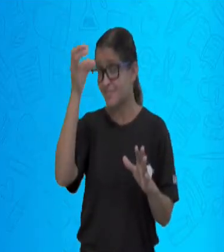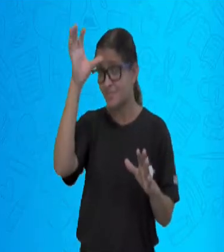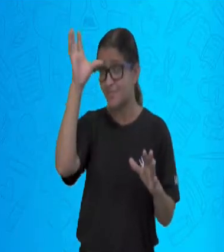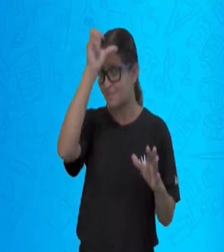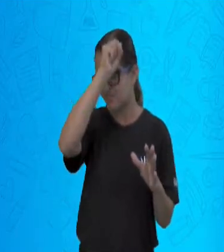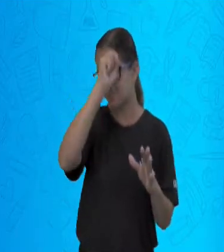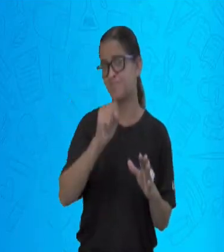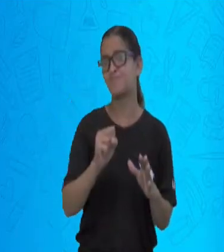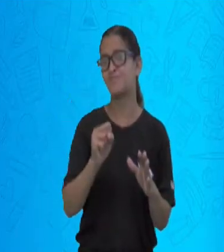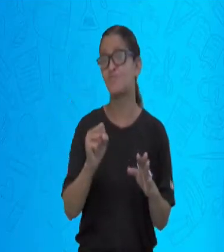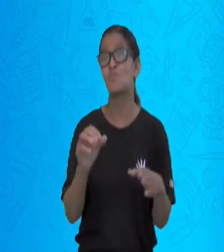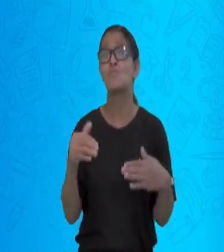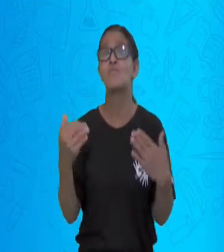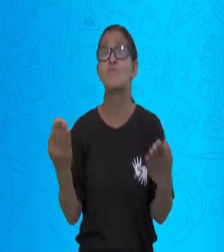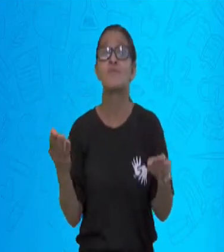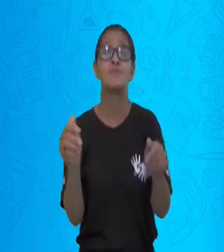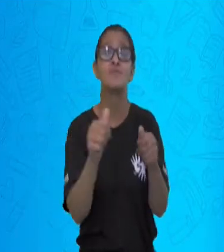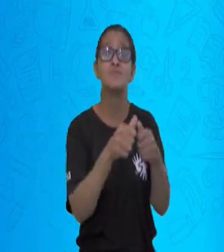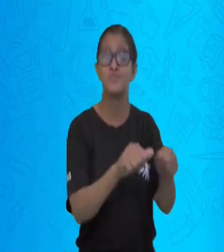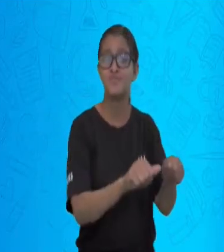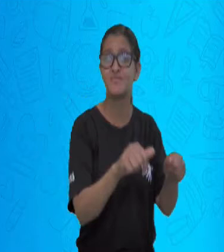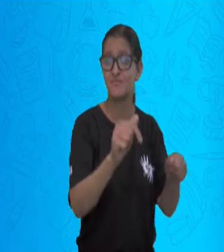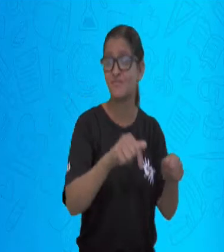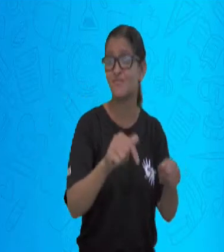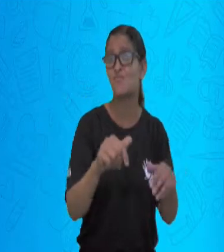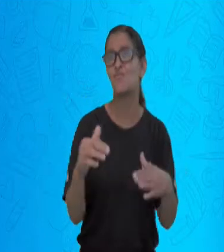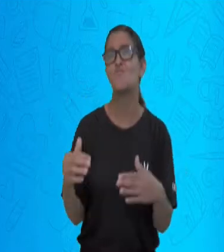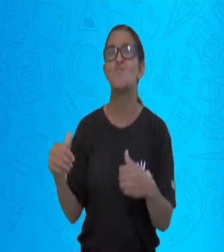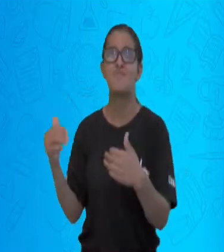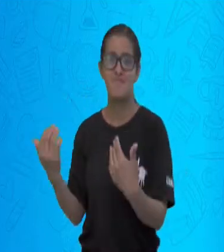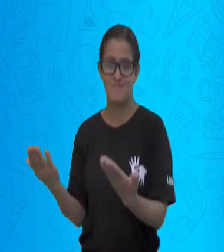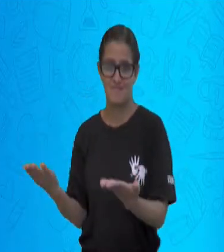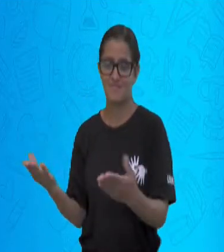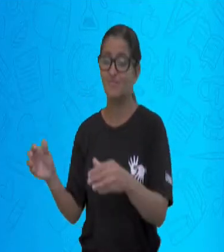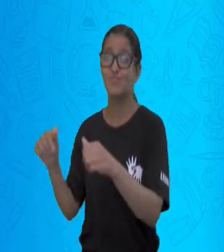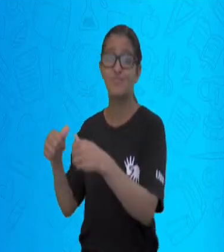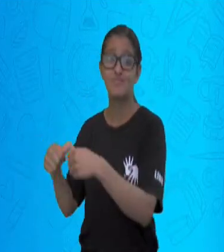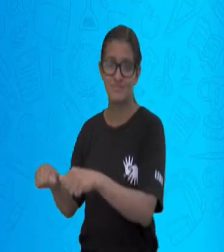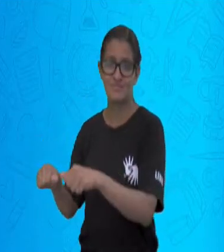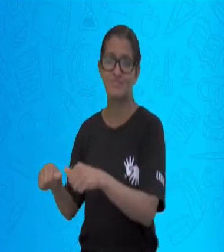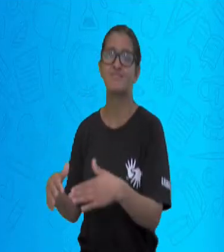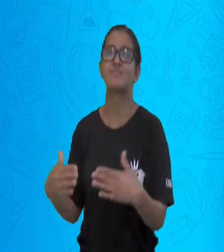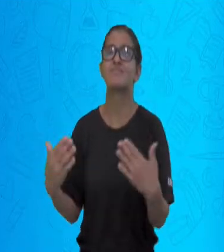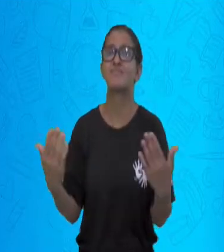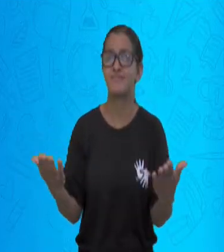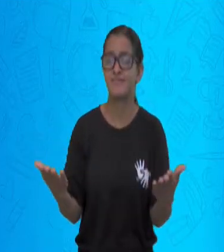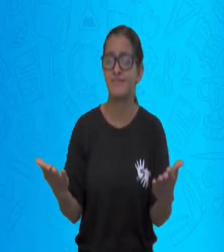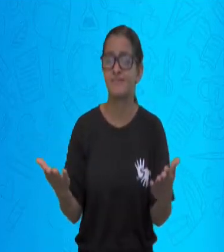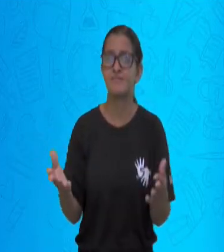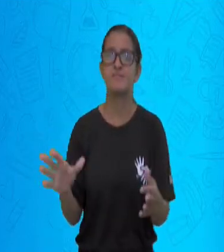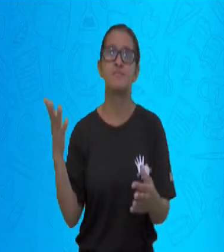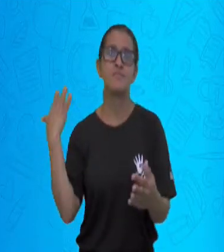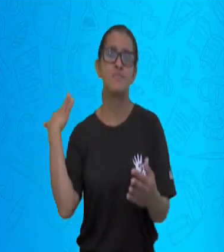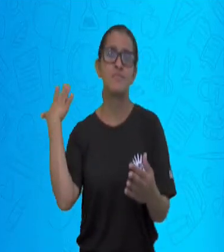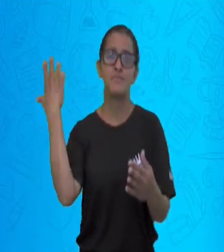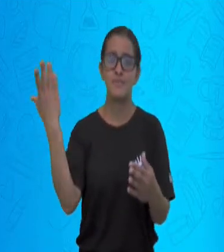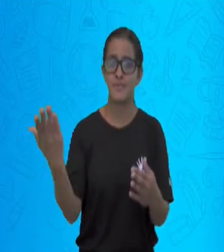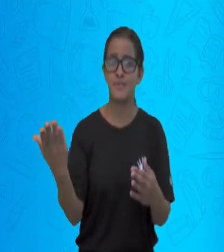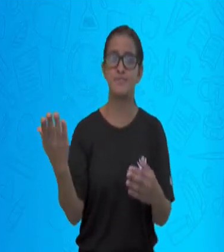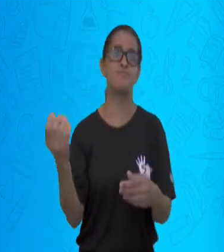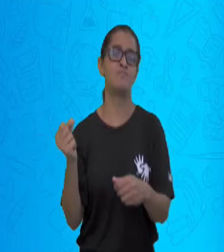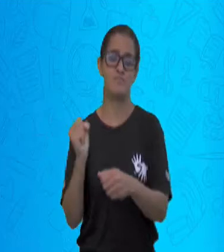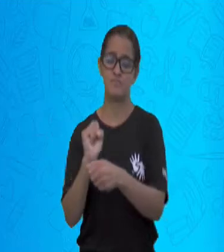quais foram essas permanências que ainda existem. Então, nós temos esse período da pré-história, a Idade Média, a